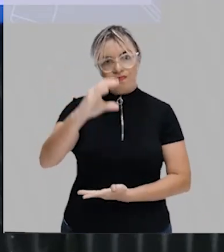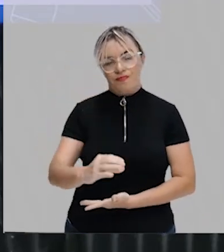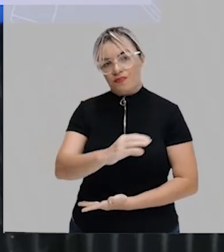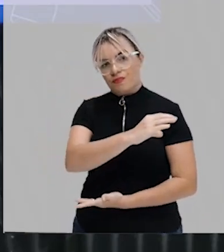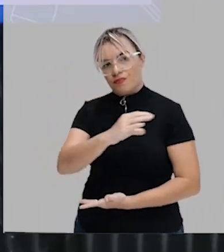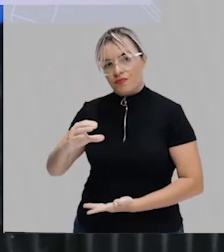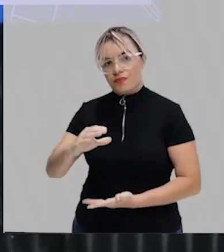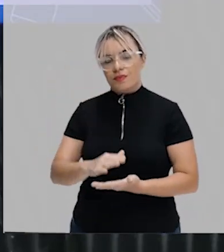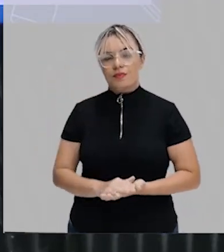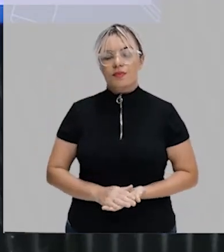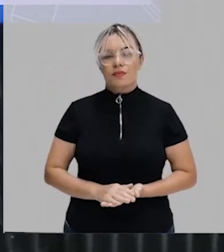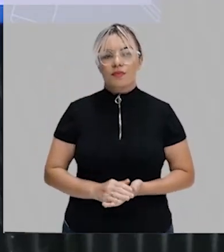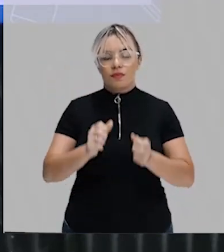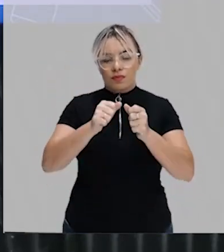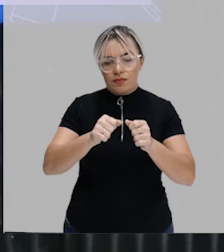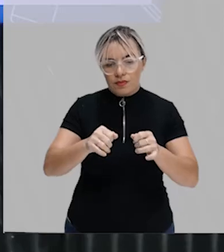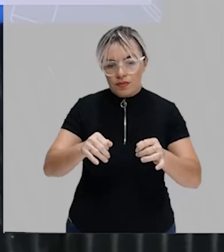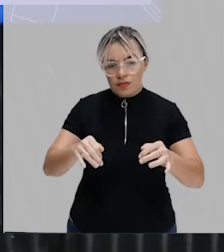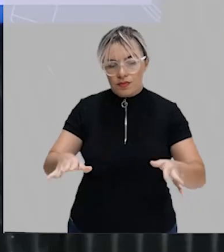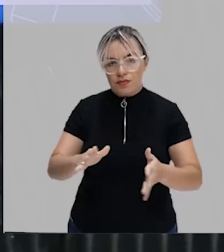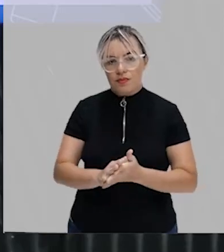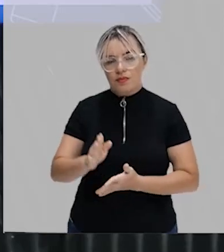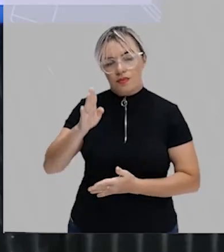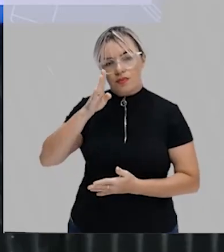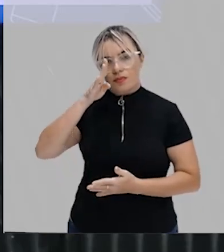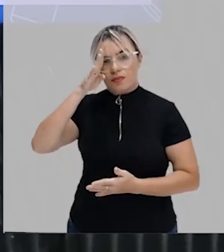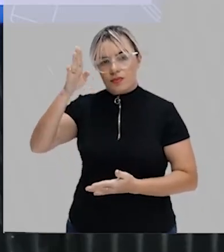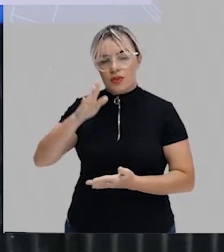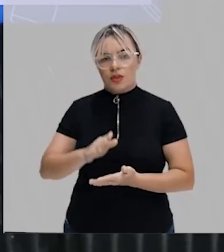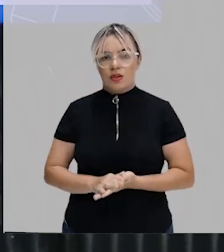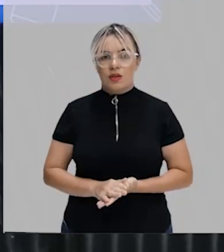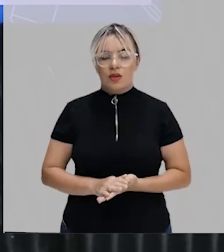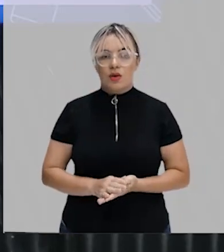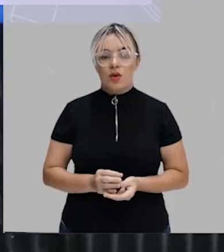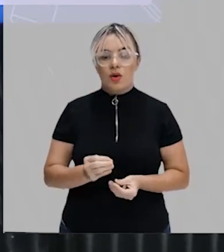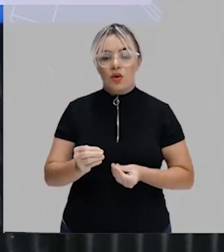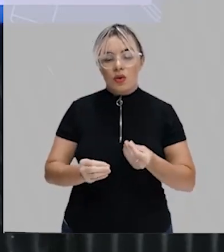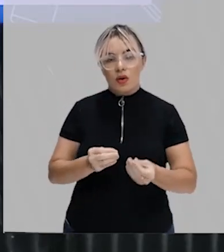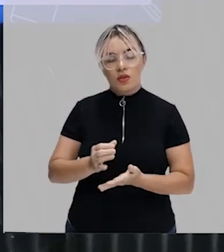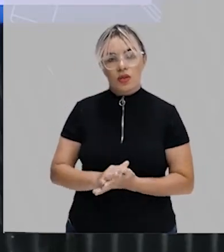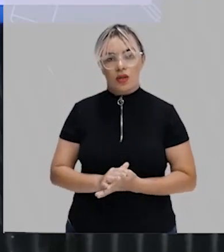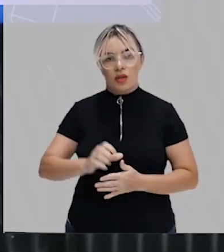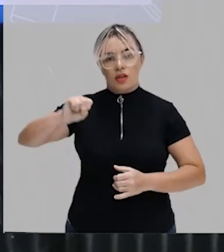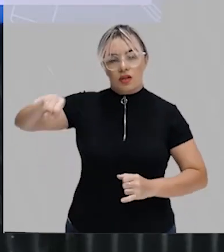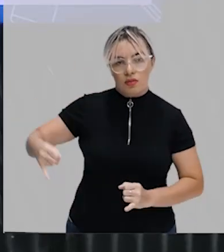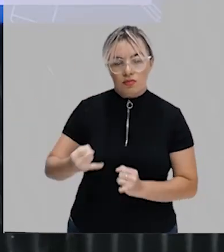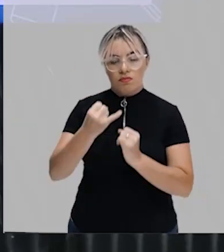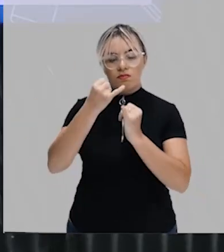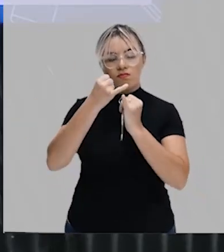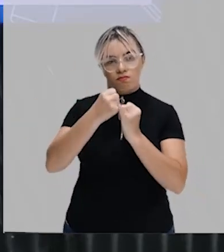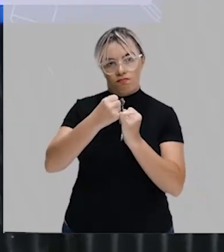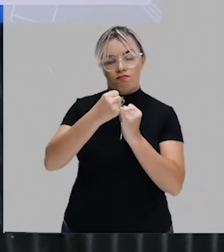Essa expansão da fé, principalmente com a presença jesuítica.